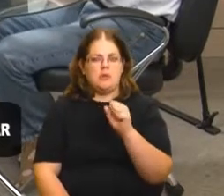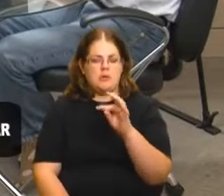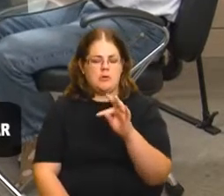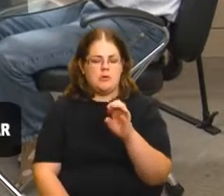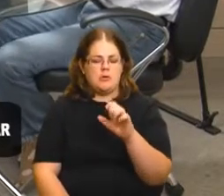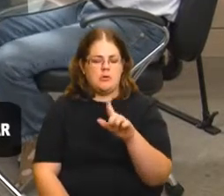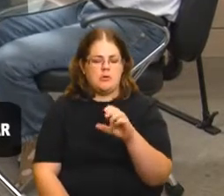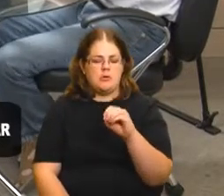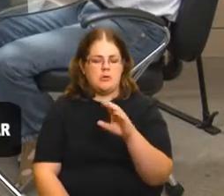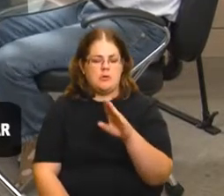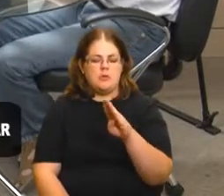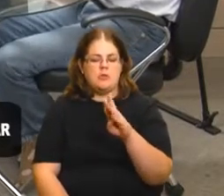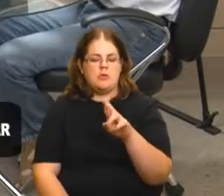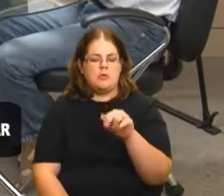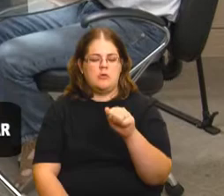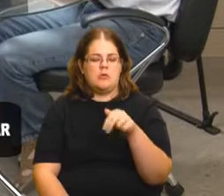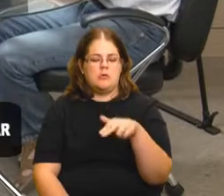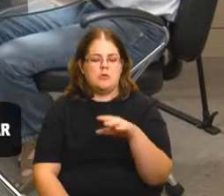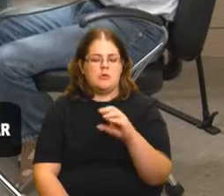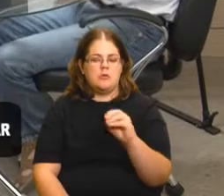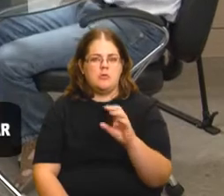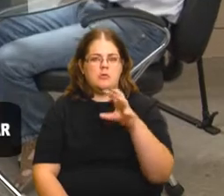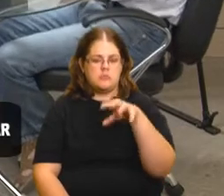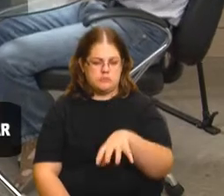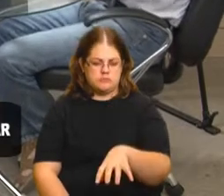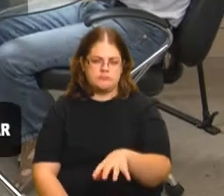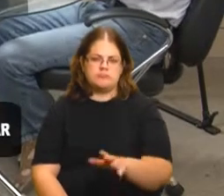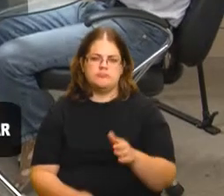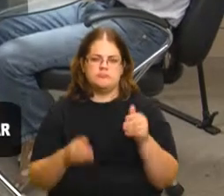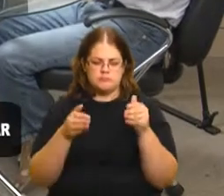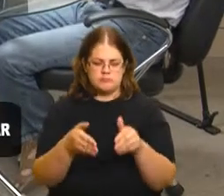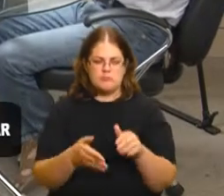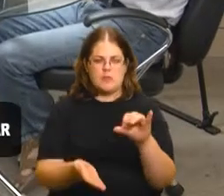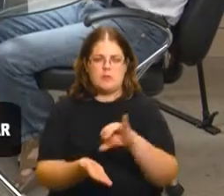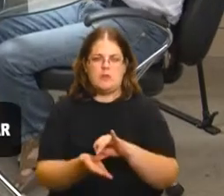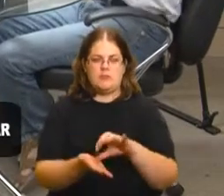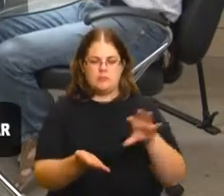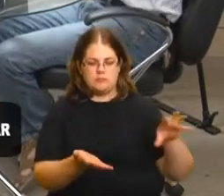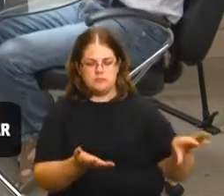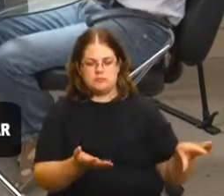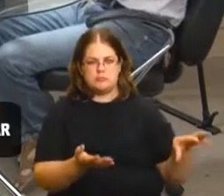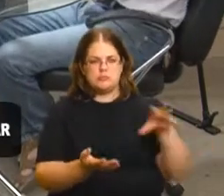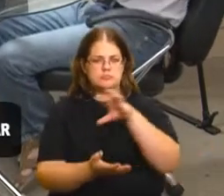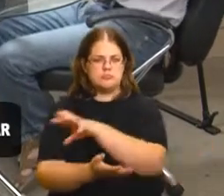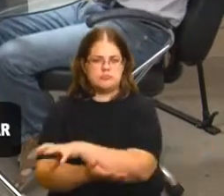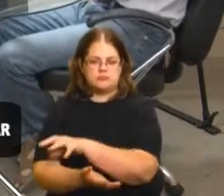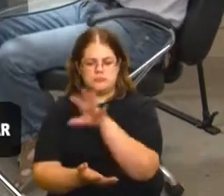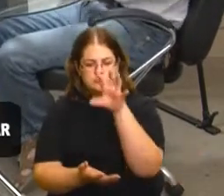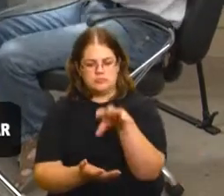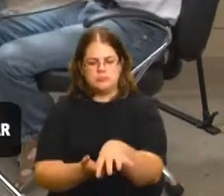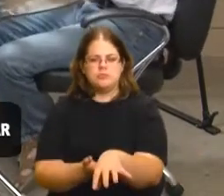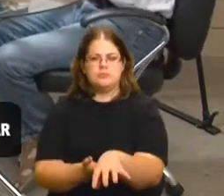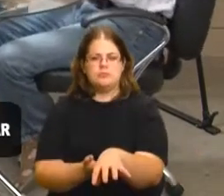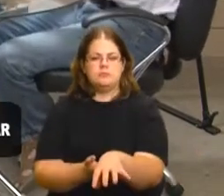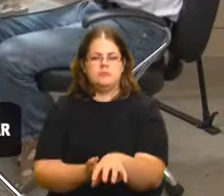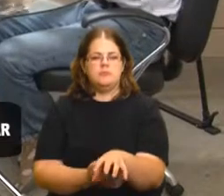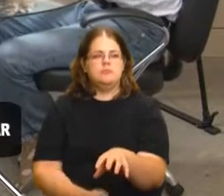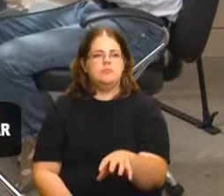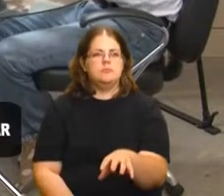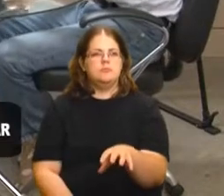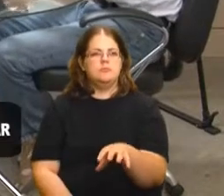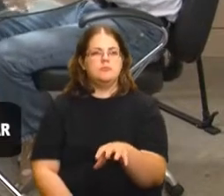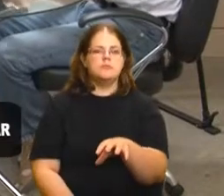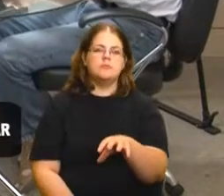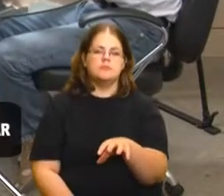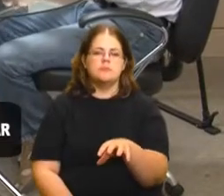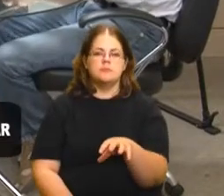Escola Superior de Guerra. Não? Era o grupo de centro, entre os mais moderados e entre aqueles mais sanguinários. Exatamente.